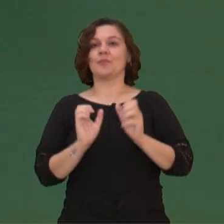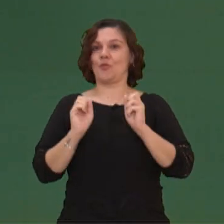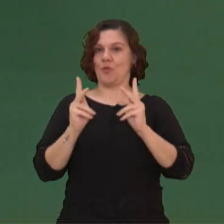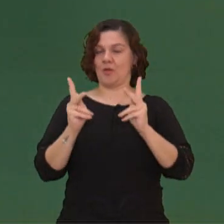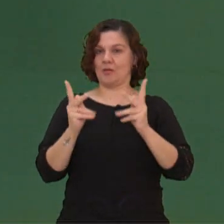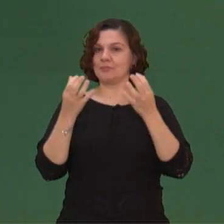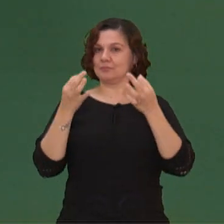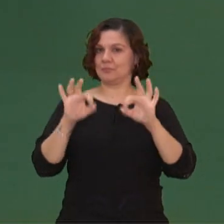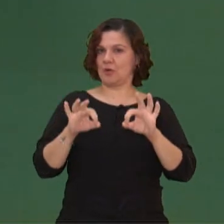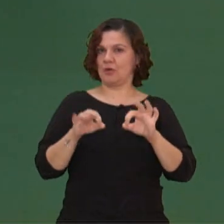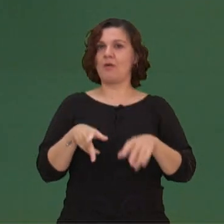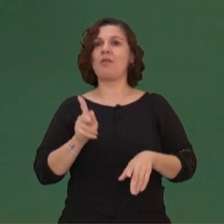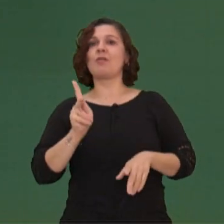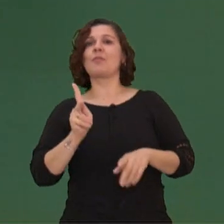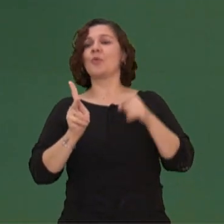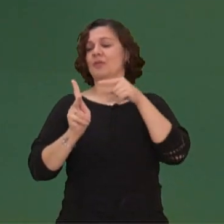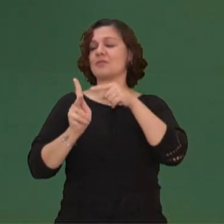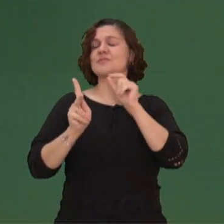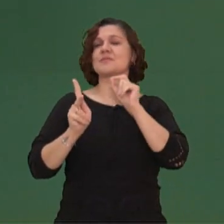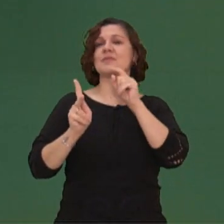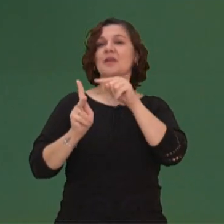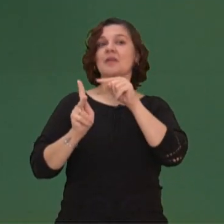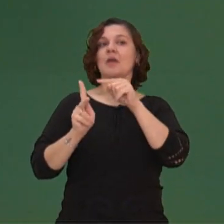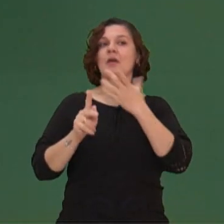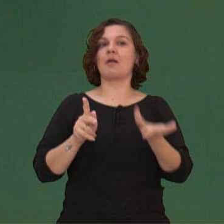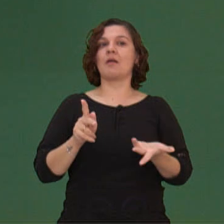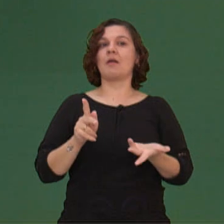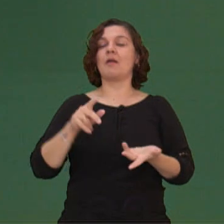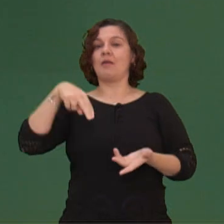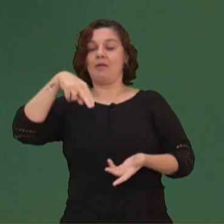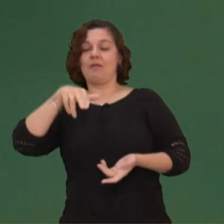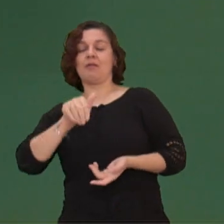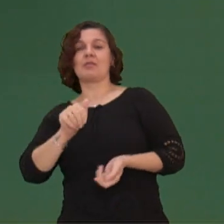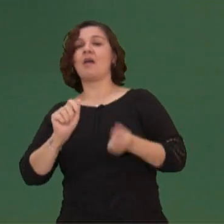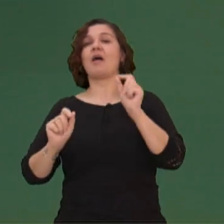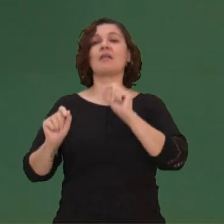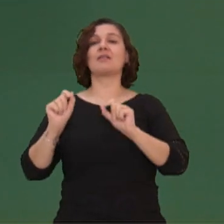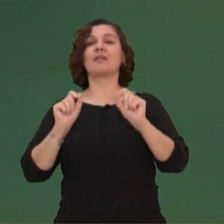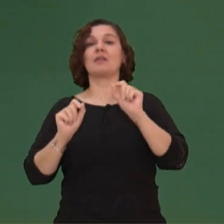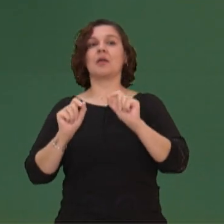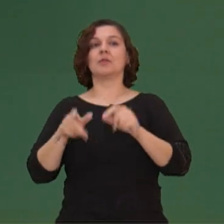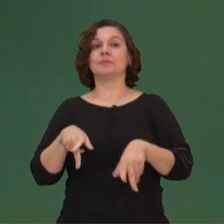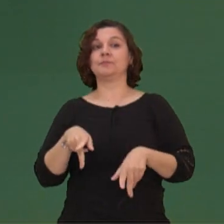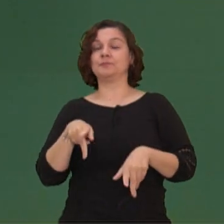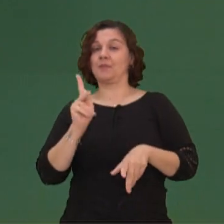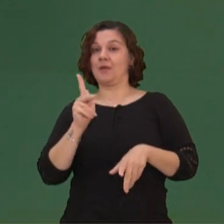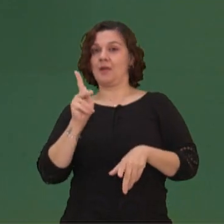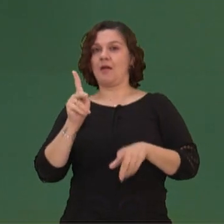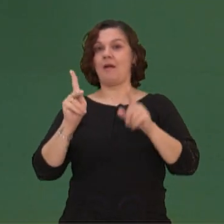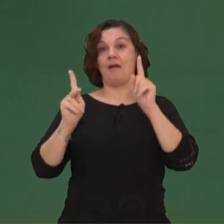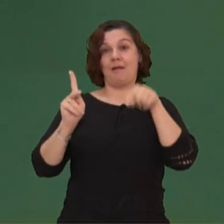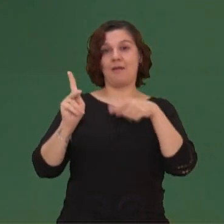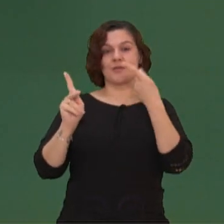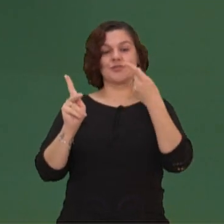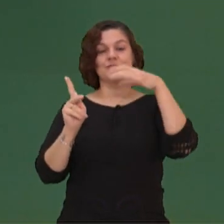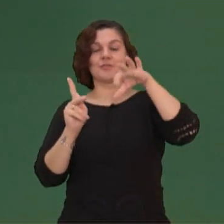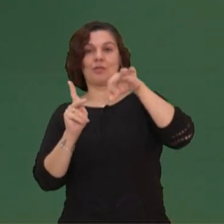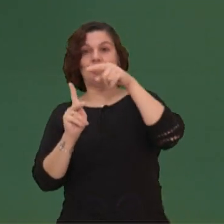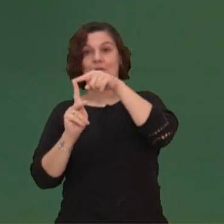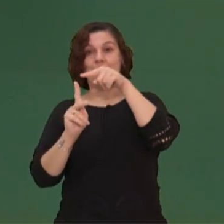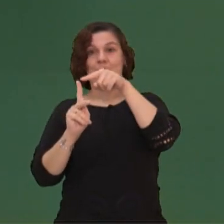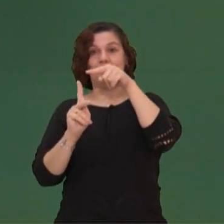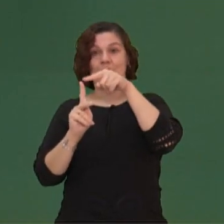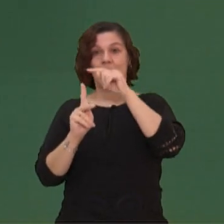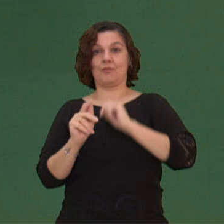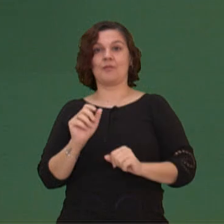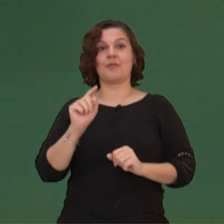Correto? E o átomo de potássio, quem é ele? O átomo de sódio, quem é ele? O de potássio é o átomo que tem 19 prótons. O